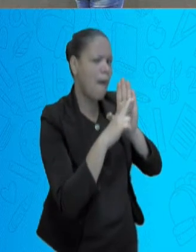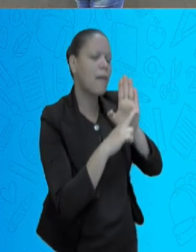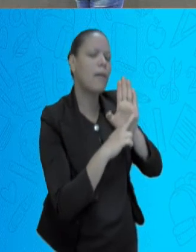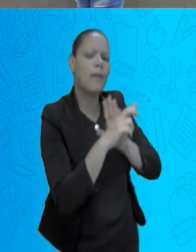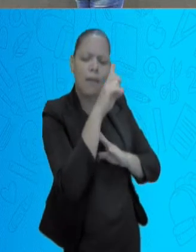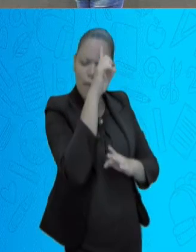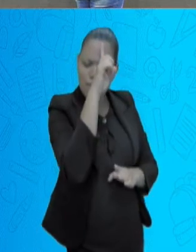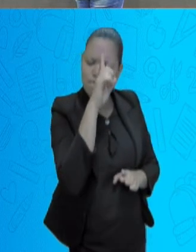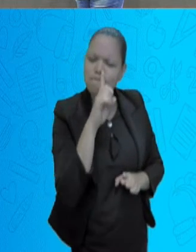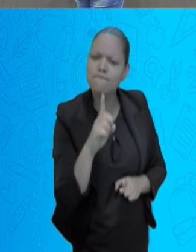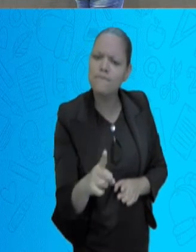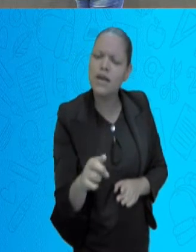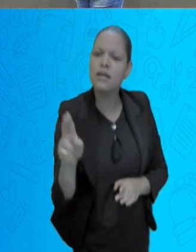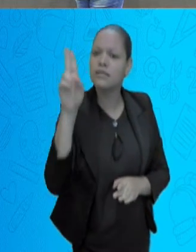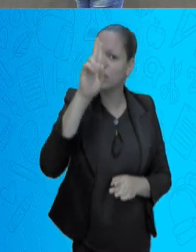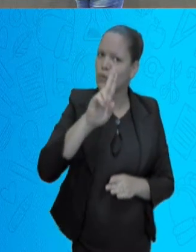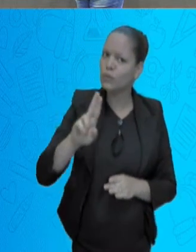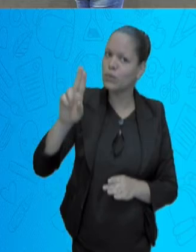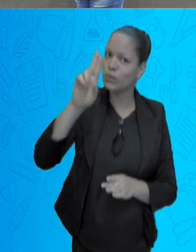eu tenho